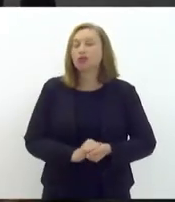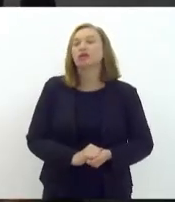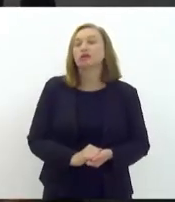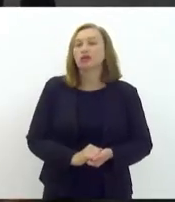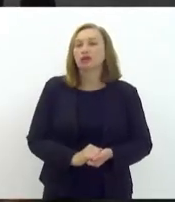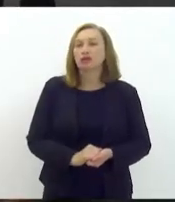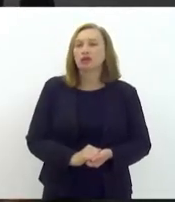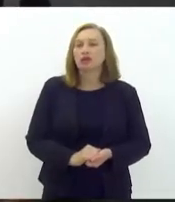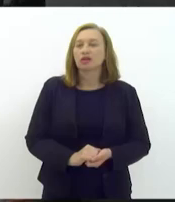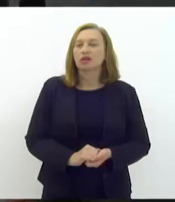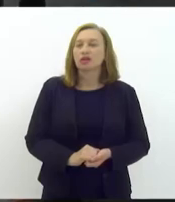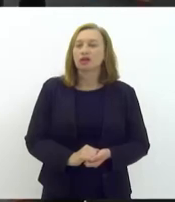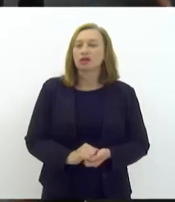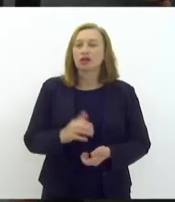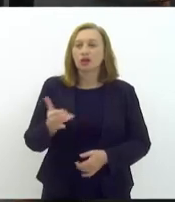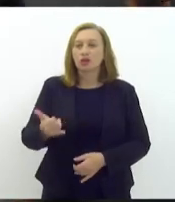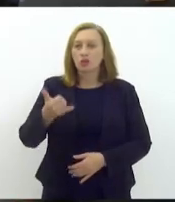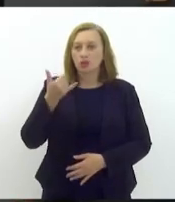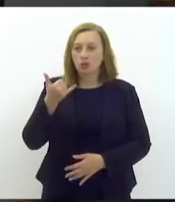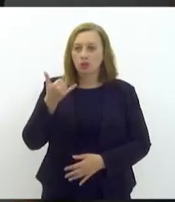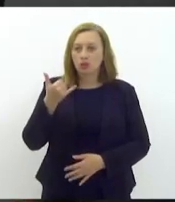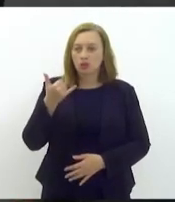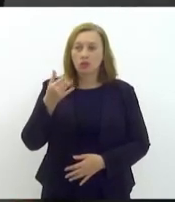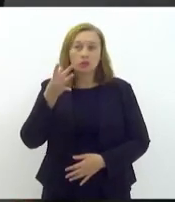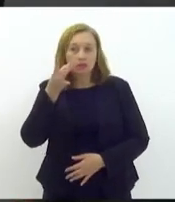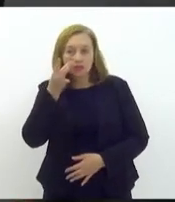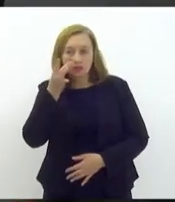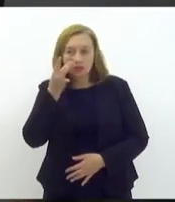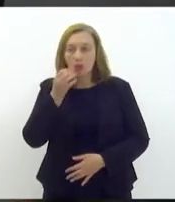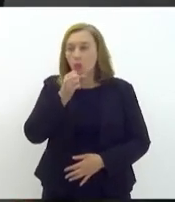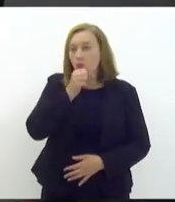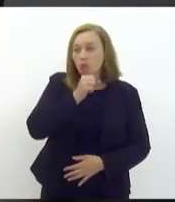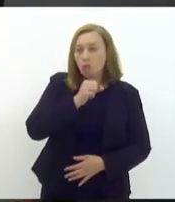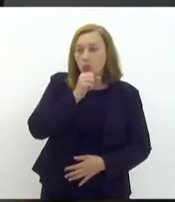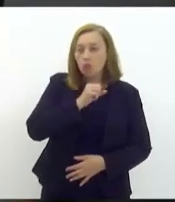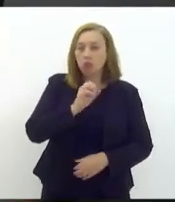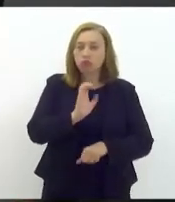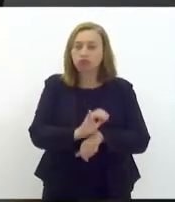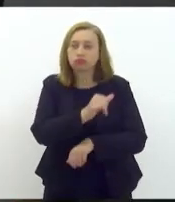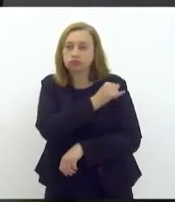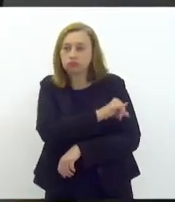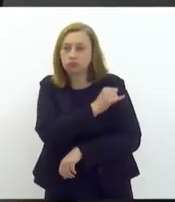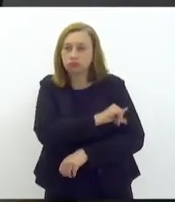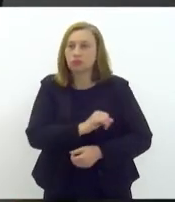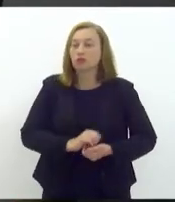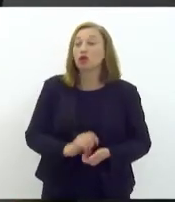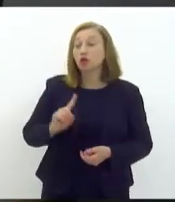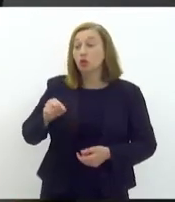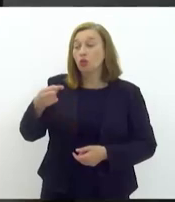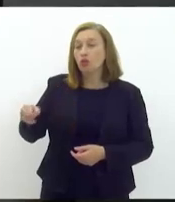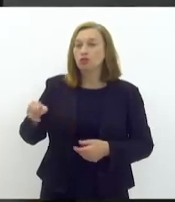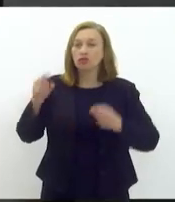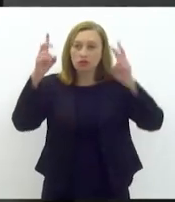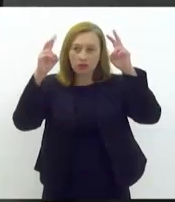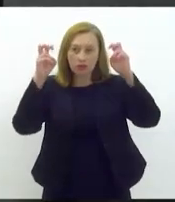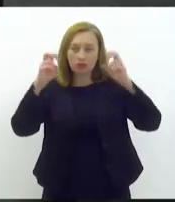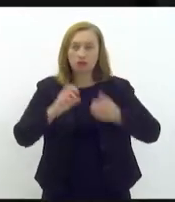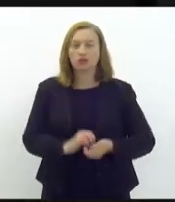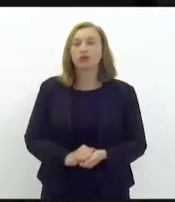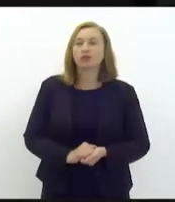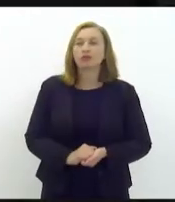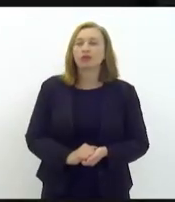institui canal de atendimento Via telefone presencial para idosos no estado do Rio de Janeiro da outras providências